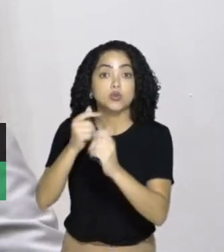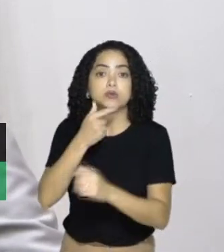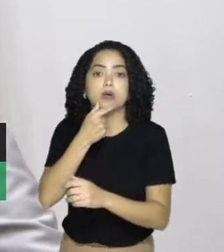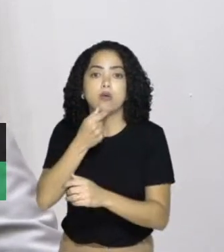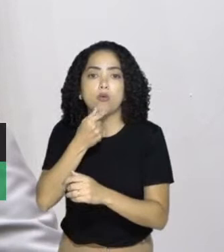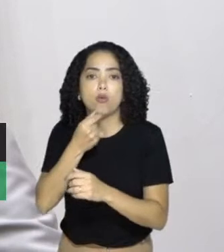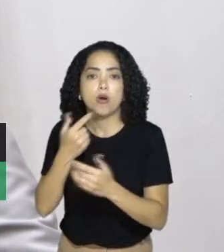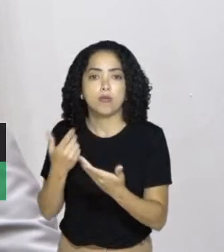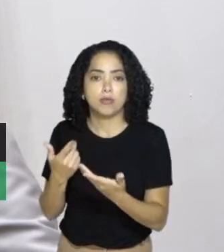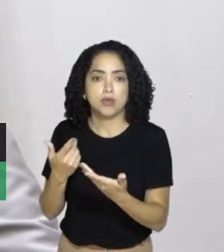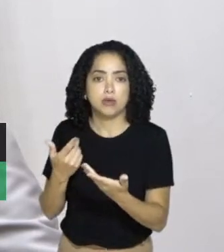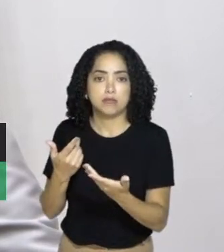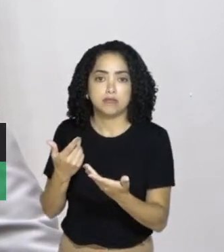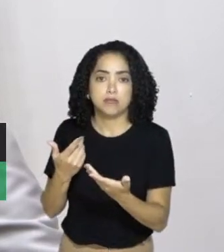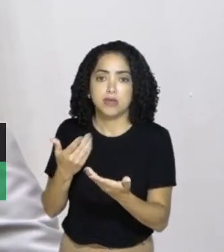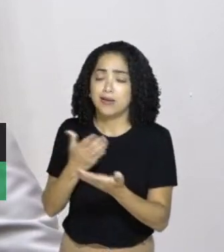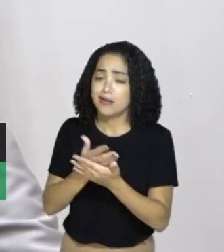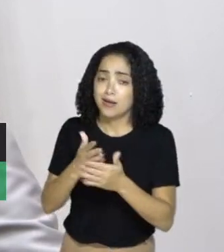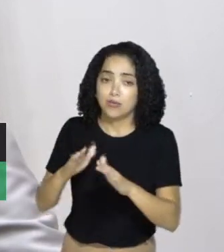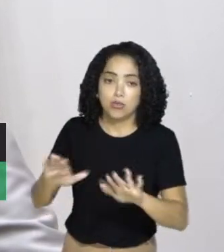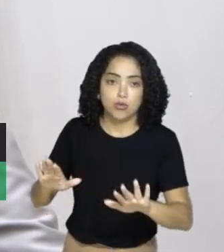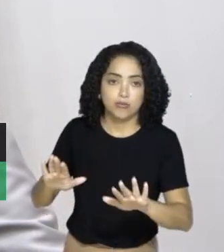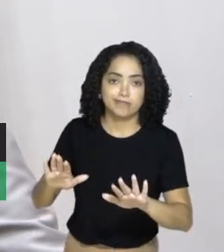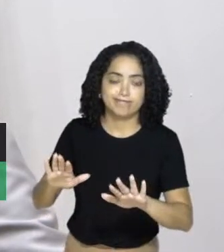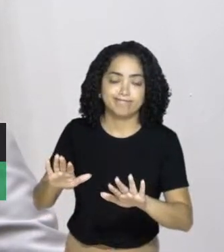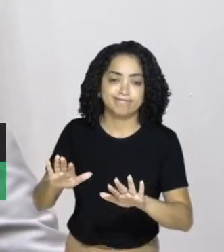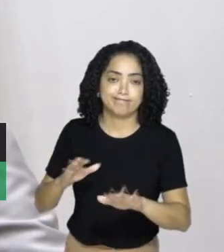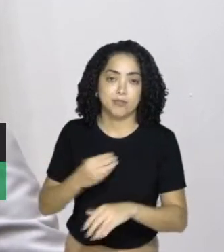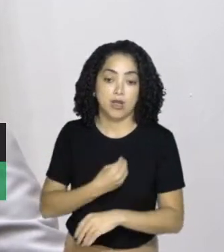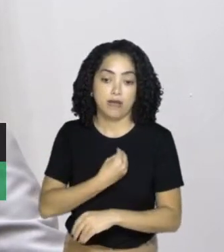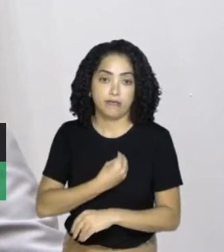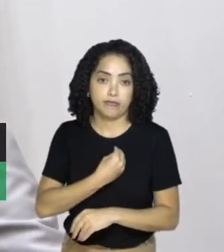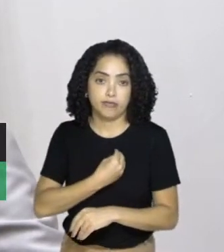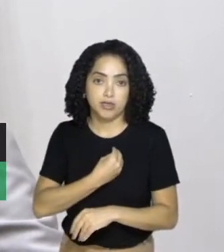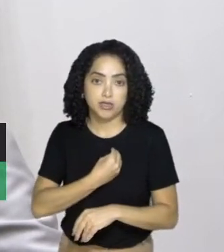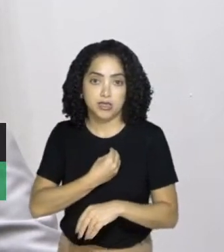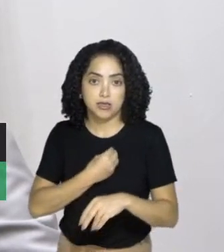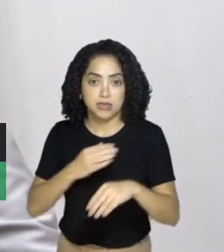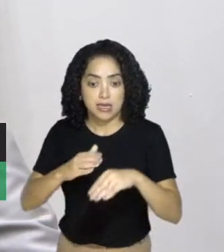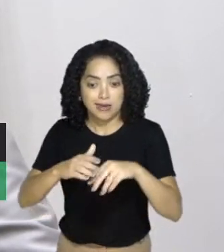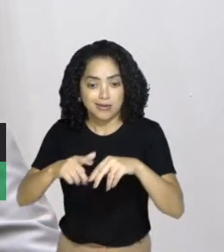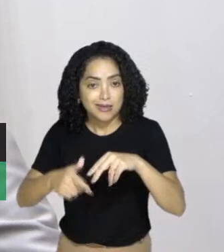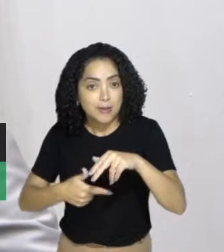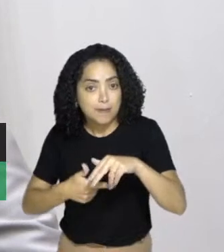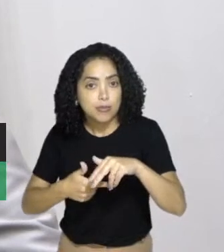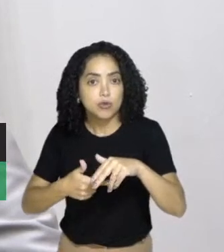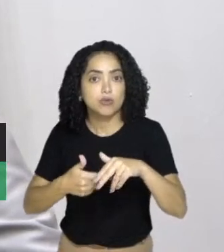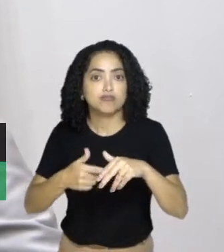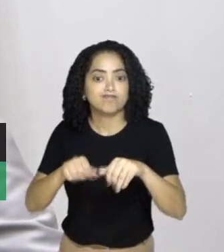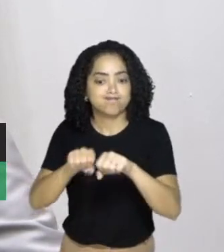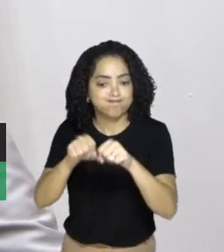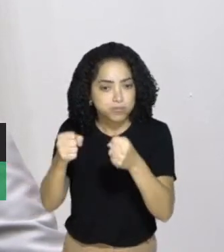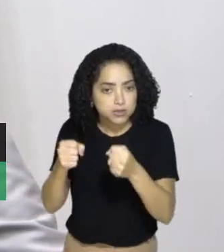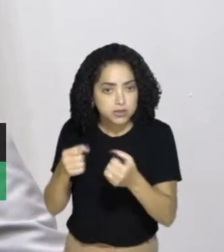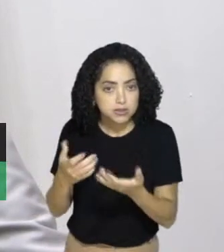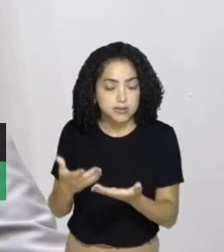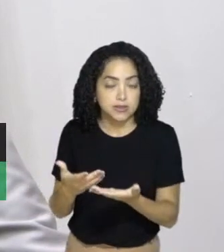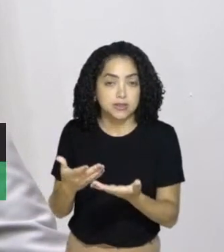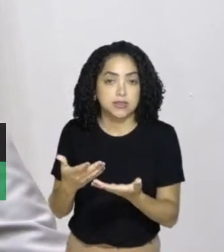Acabou a carreira dela. Simplesmente isso. Uma fratura te tira de combate. Não é isso.